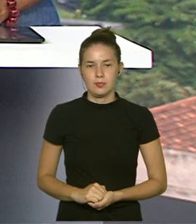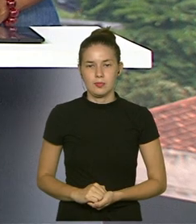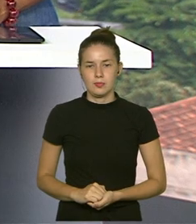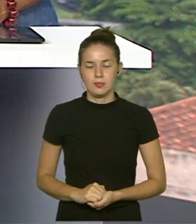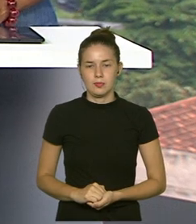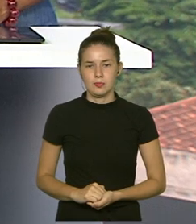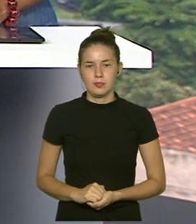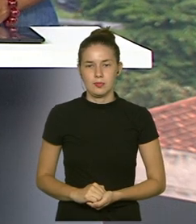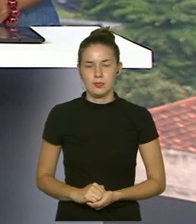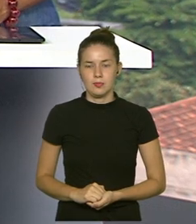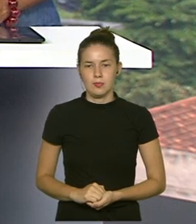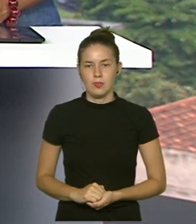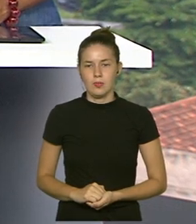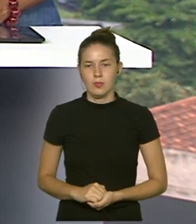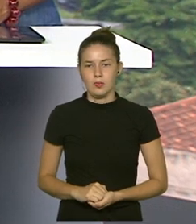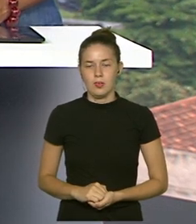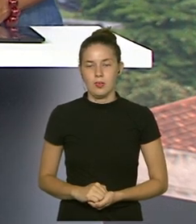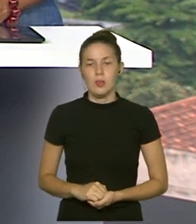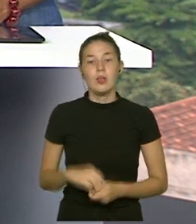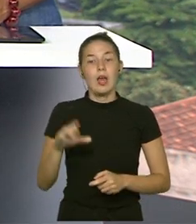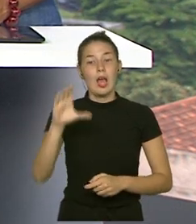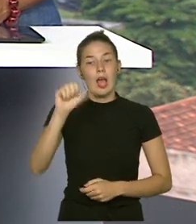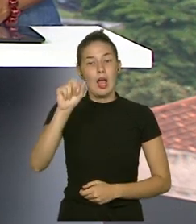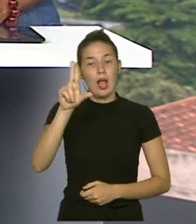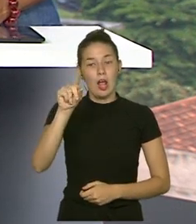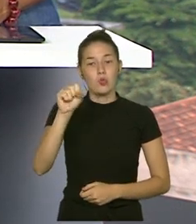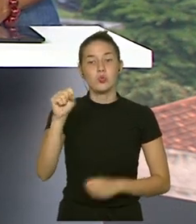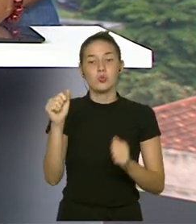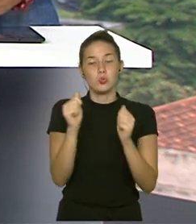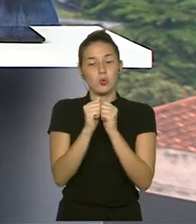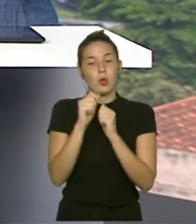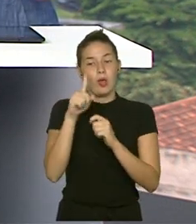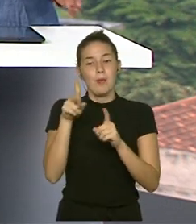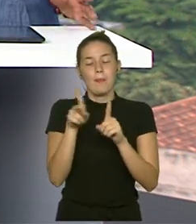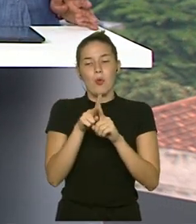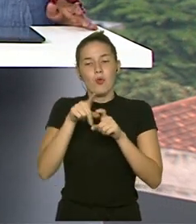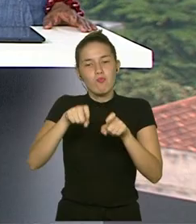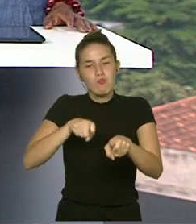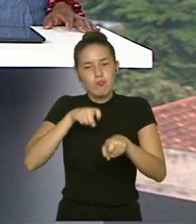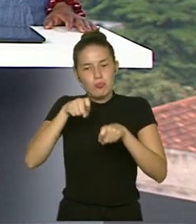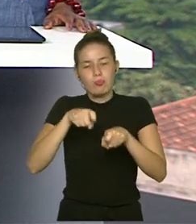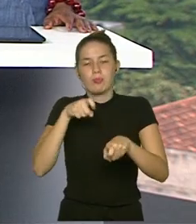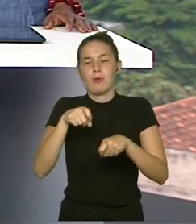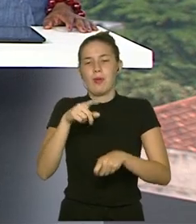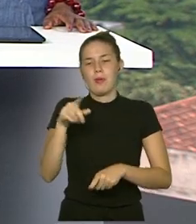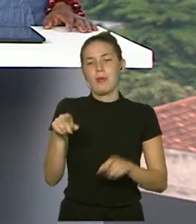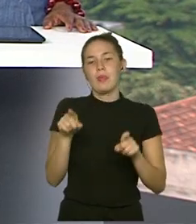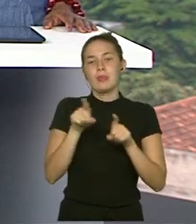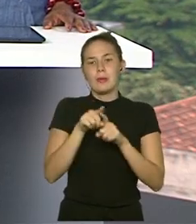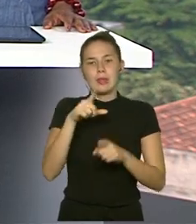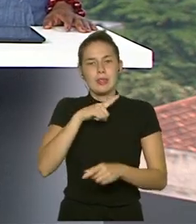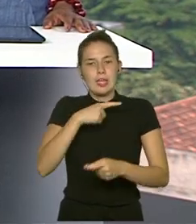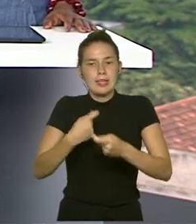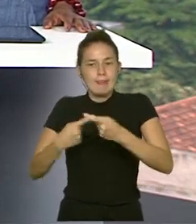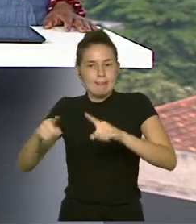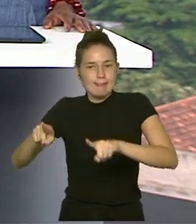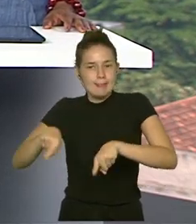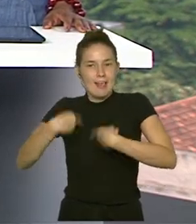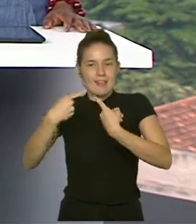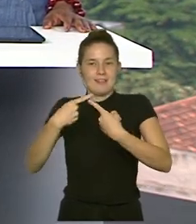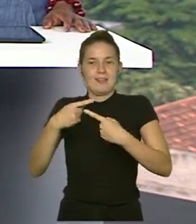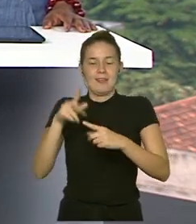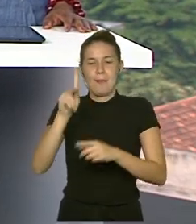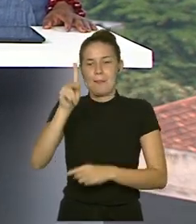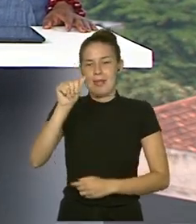Carlos Fávaro assumiu o Ministério da Agricultura e Pecuária, o agronegócio sustentável, um dos desafios da pasta.